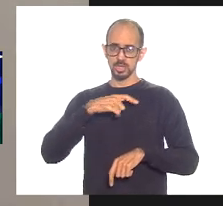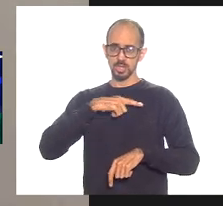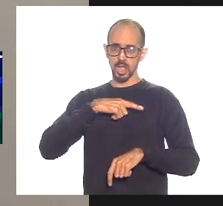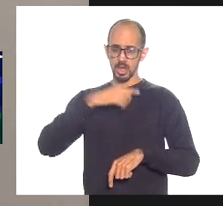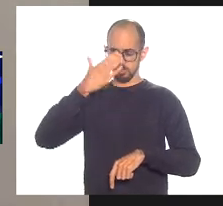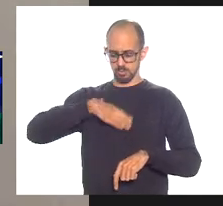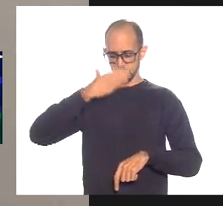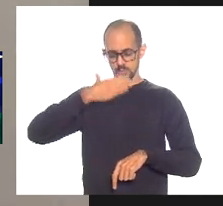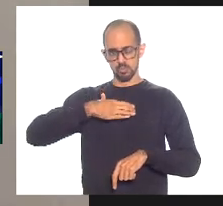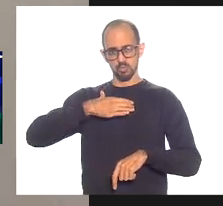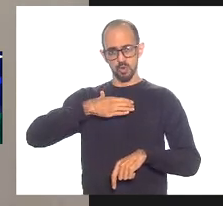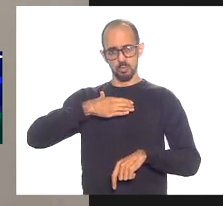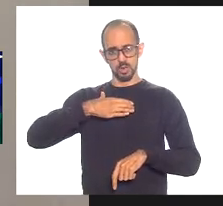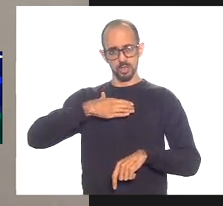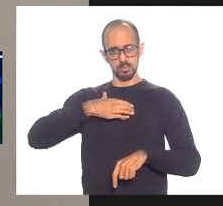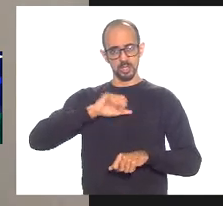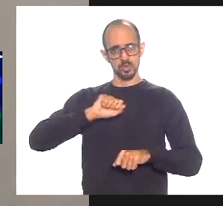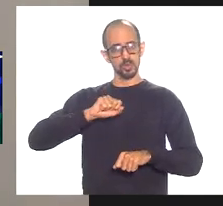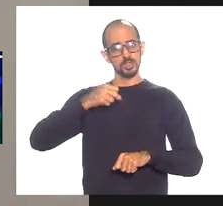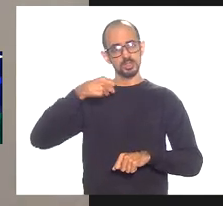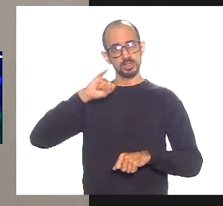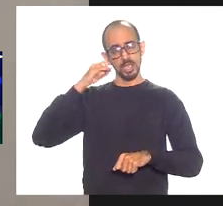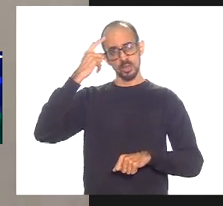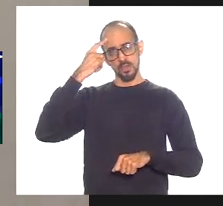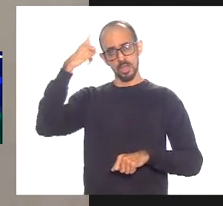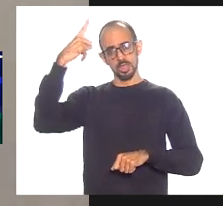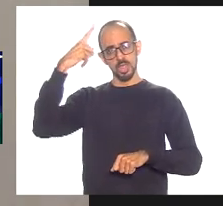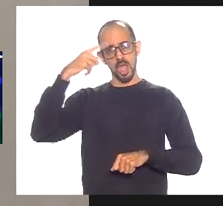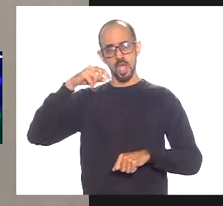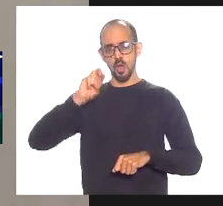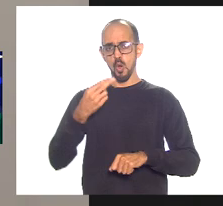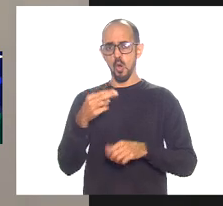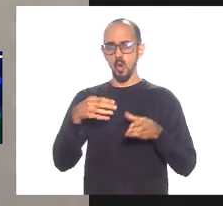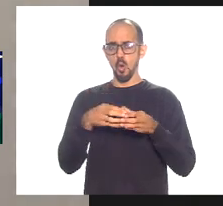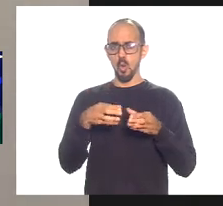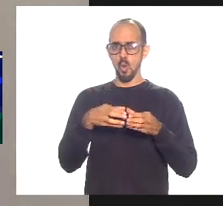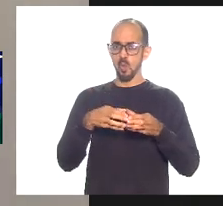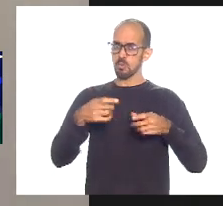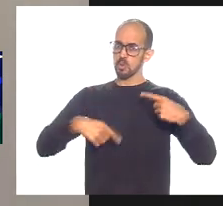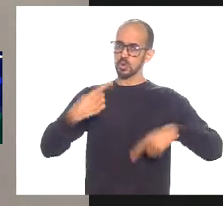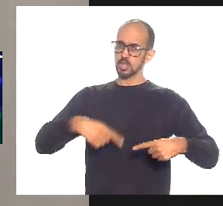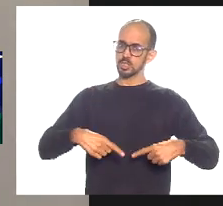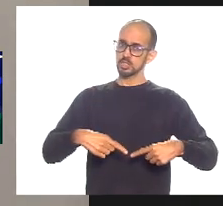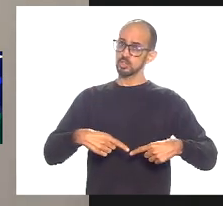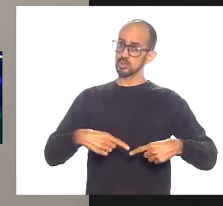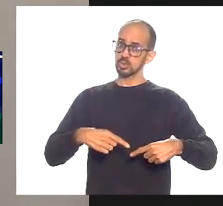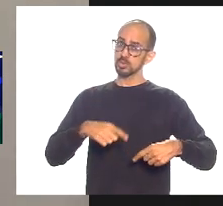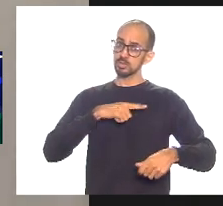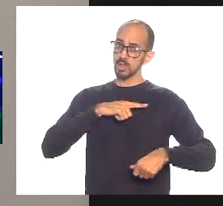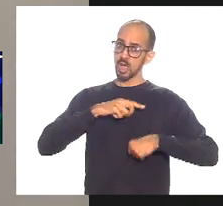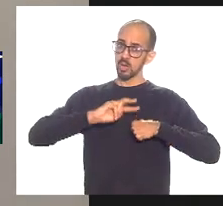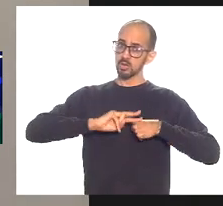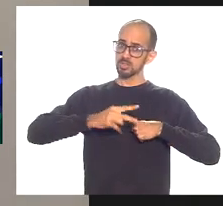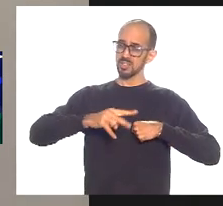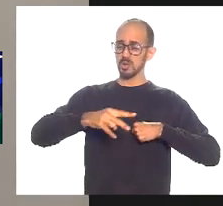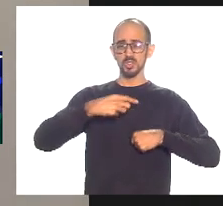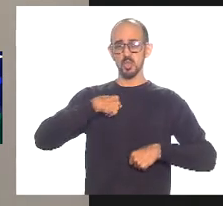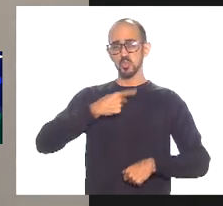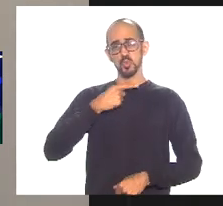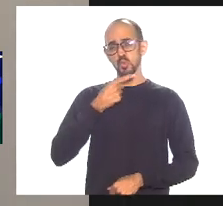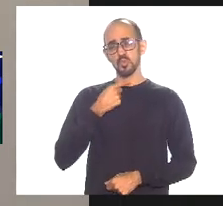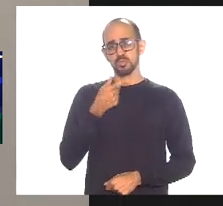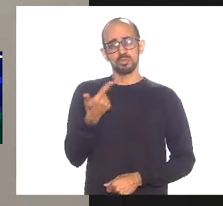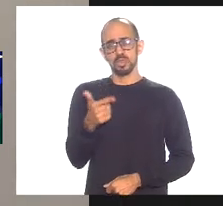posição seja ela ideológica seja ela com o grupo político por afinidade a consequências eu não tenho dúvida nenhuma